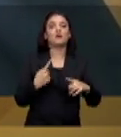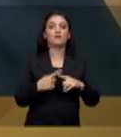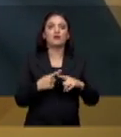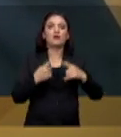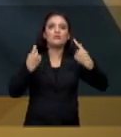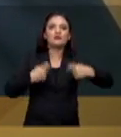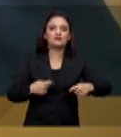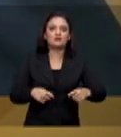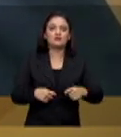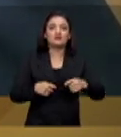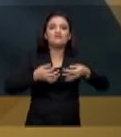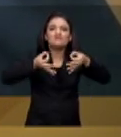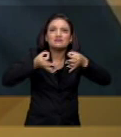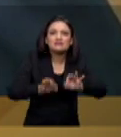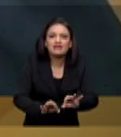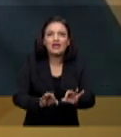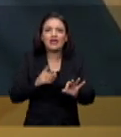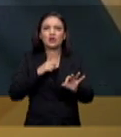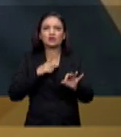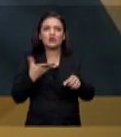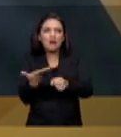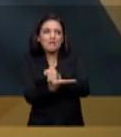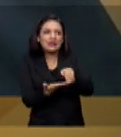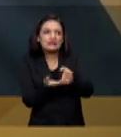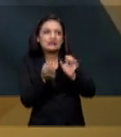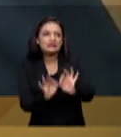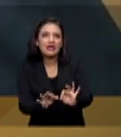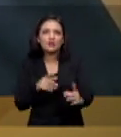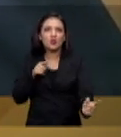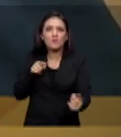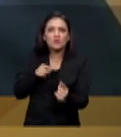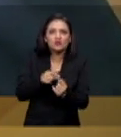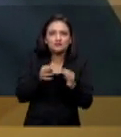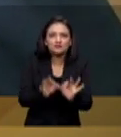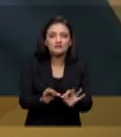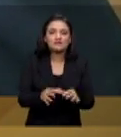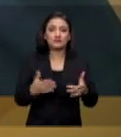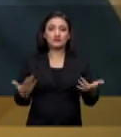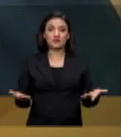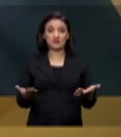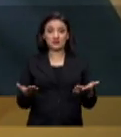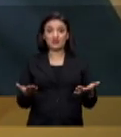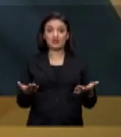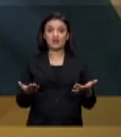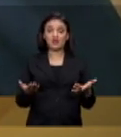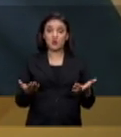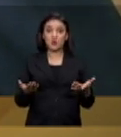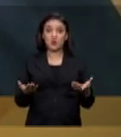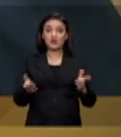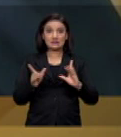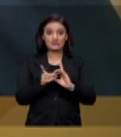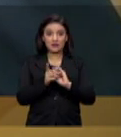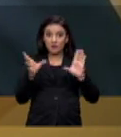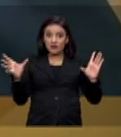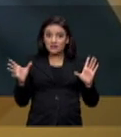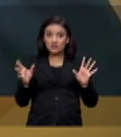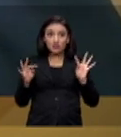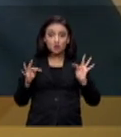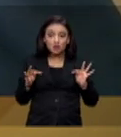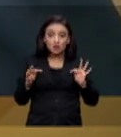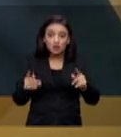fundamentado e razoável. Então, essa dinâmica democrática de que sobre qualquer poder deve se